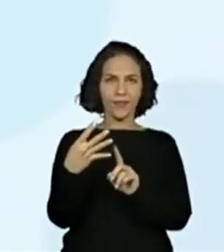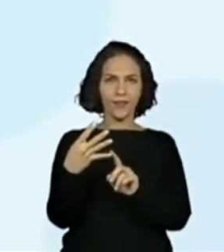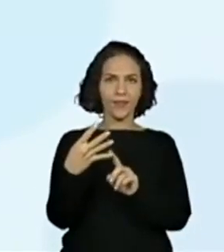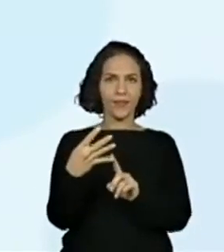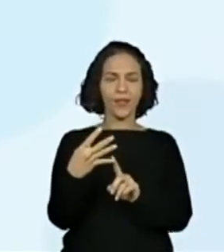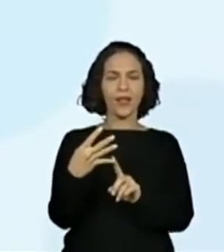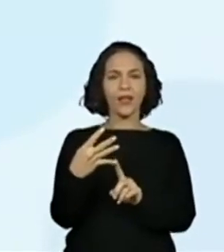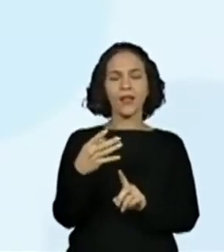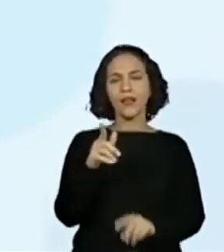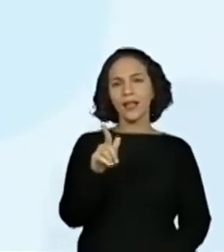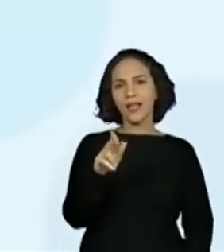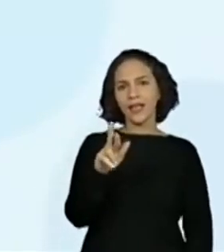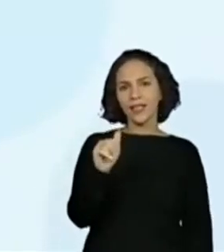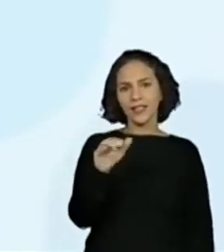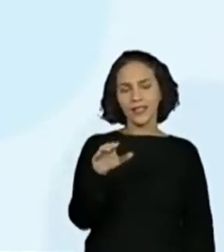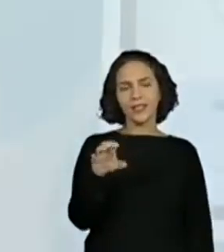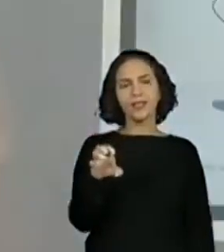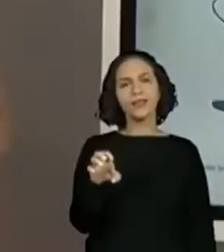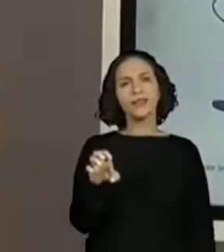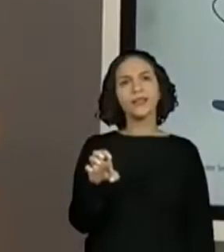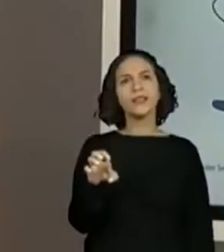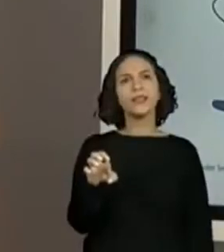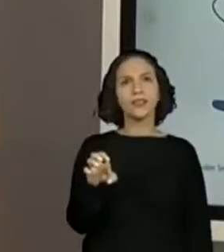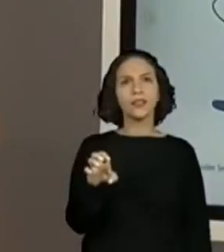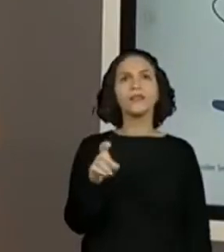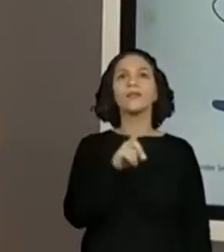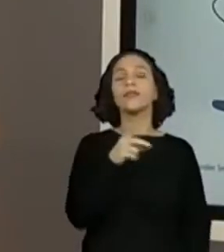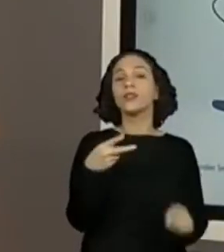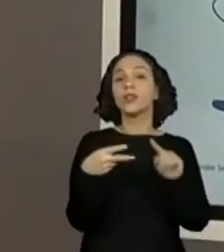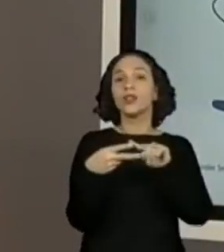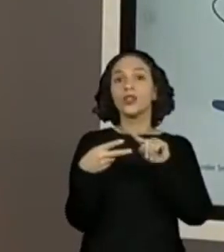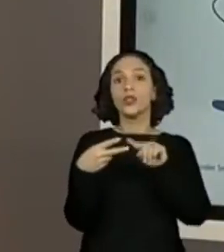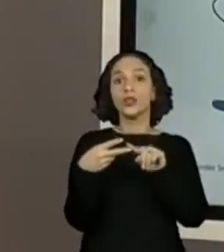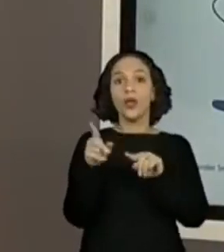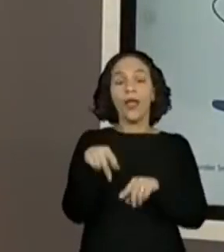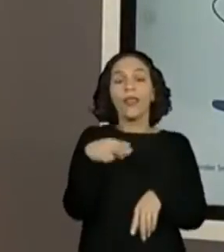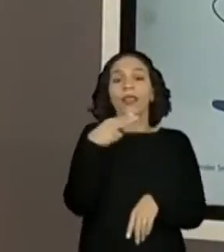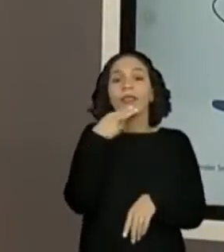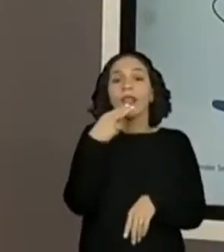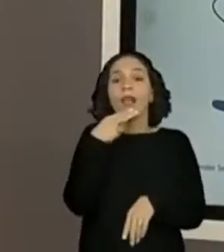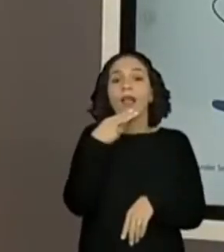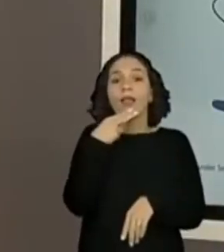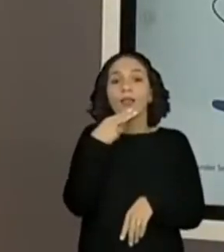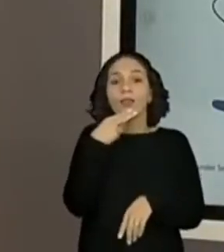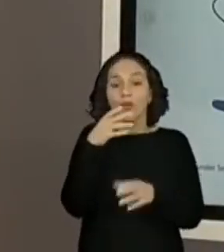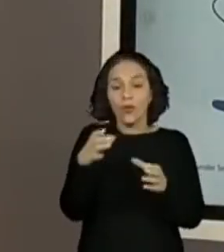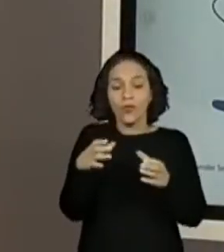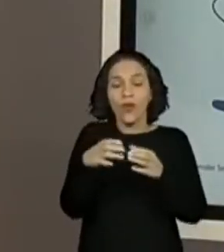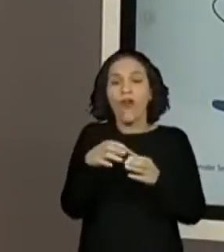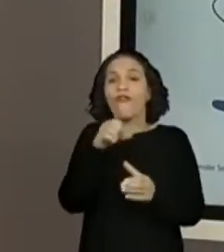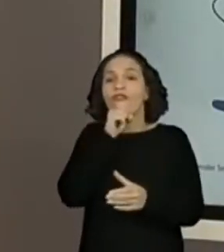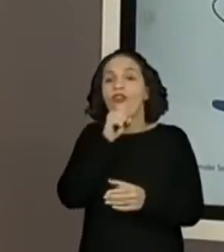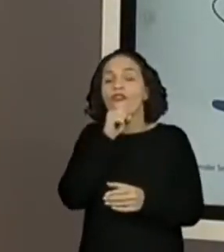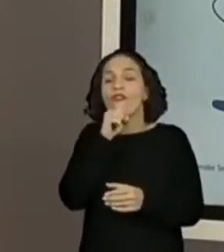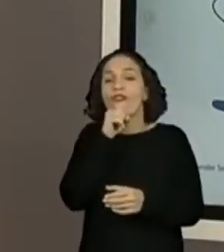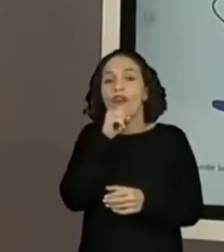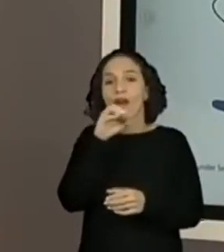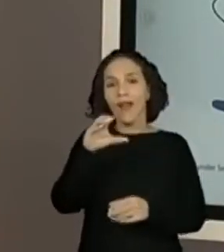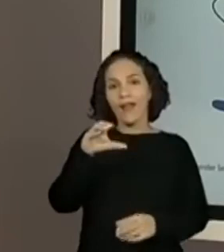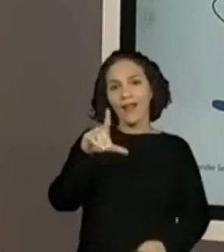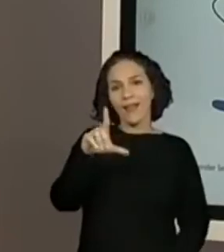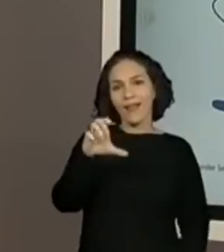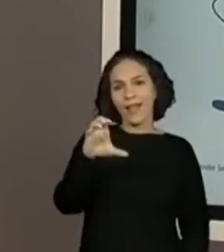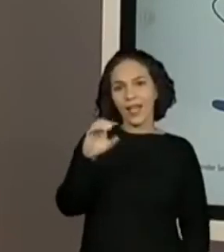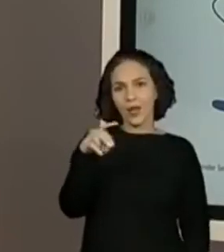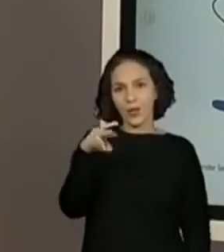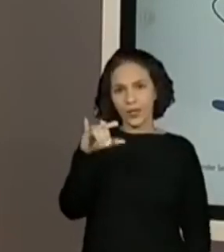Pro leu muito rápido o nome da avó deles. Todos os dias eles saem da escola ou saem das